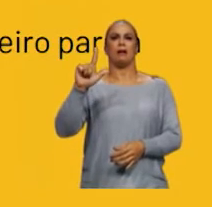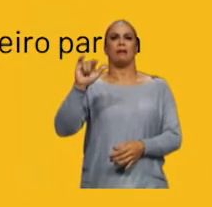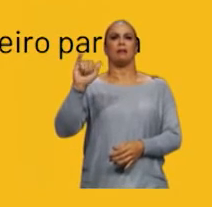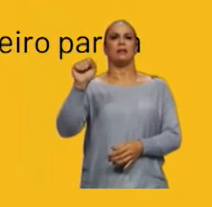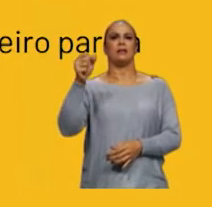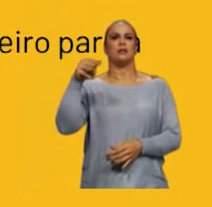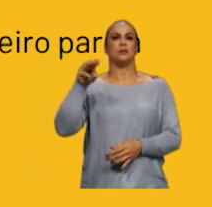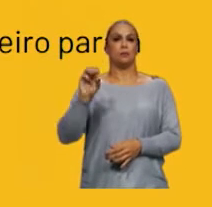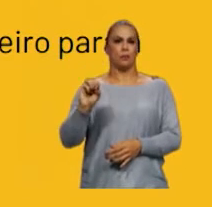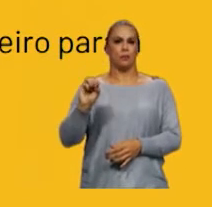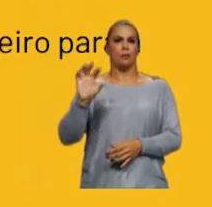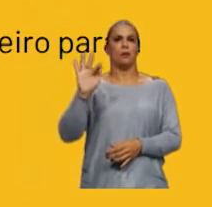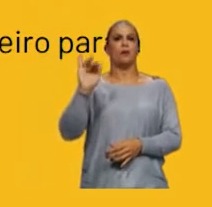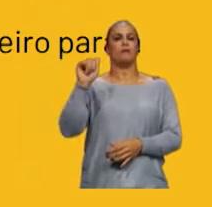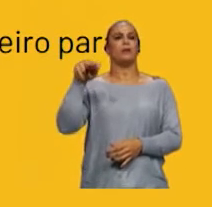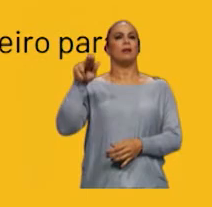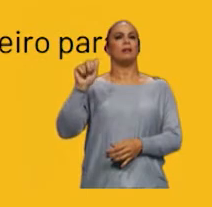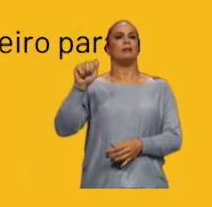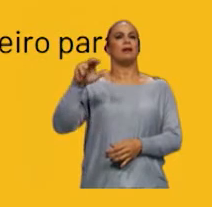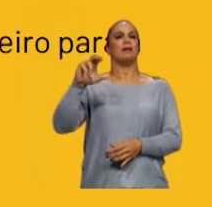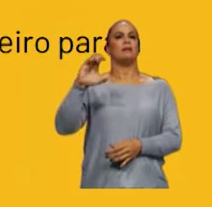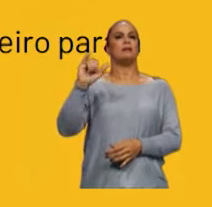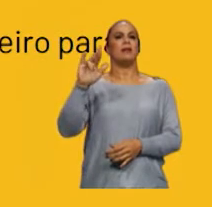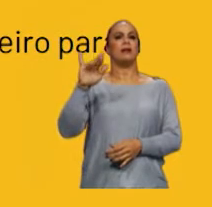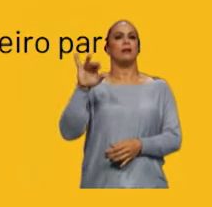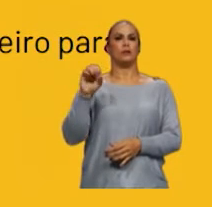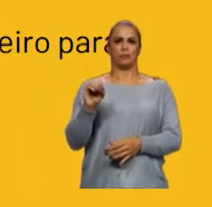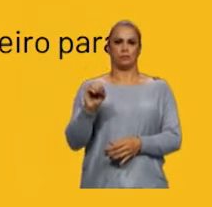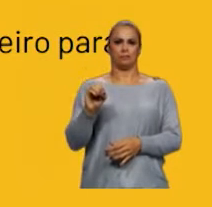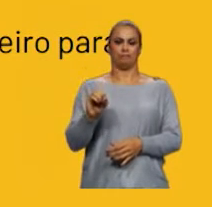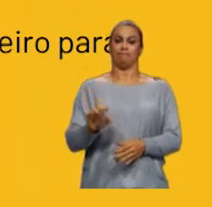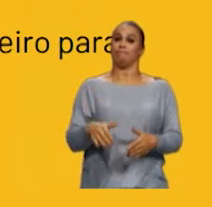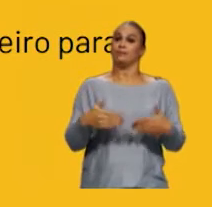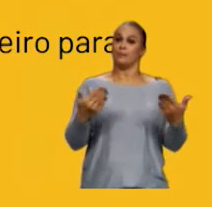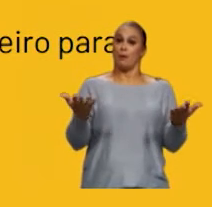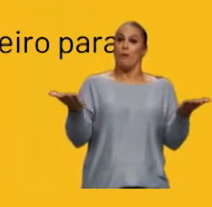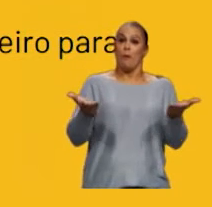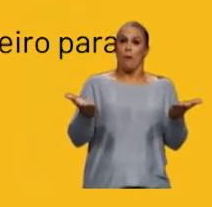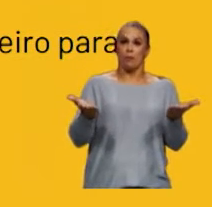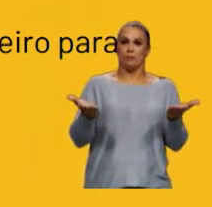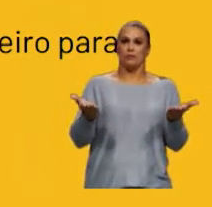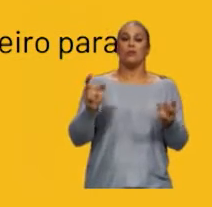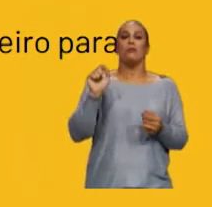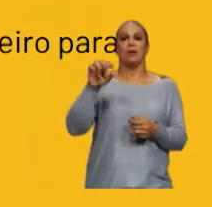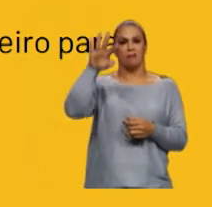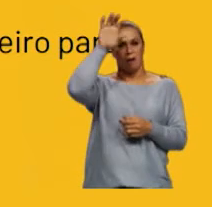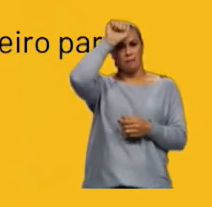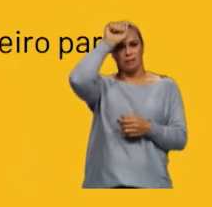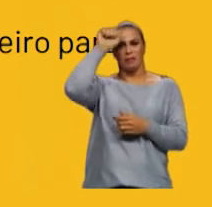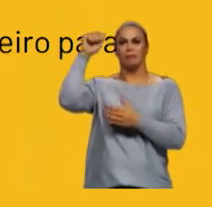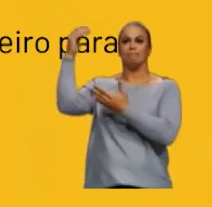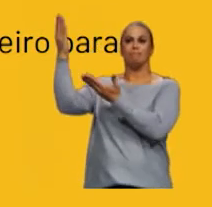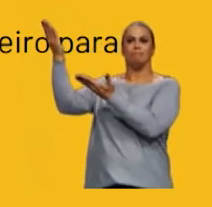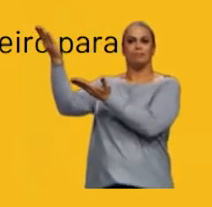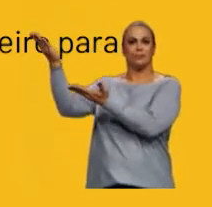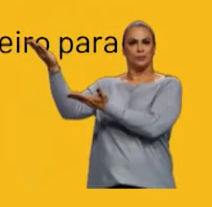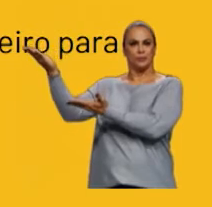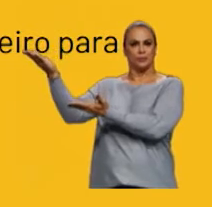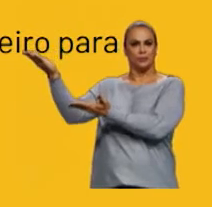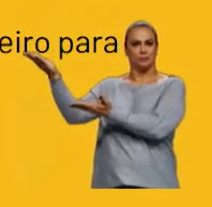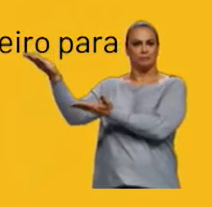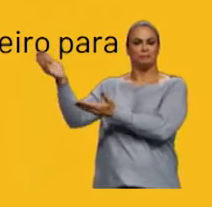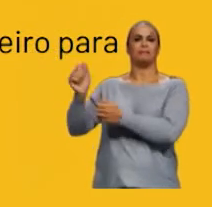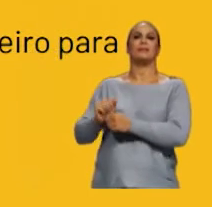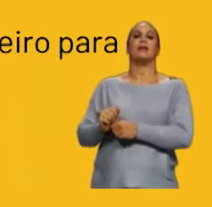hoje. Hoje, você vai entender a contribuição das fases do capitalismo, ou seja,